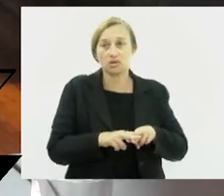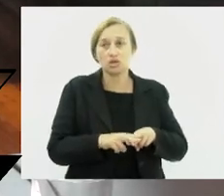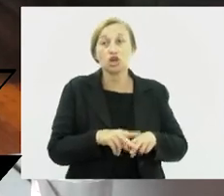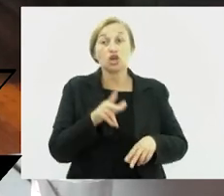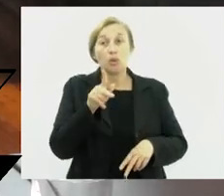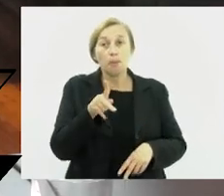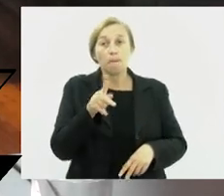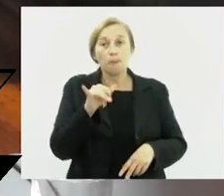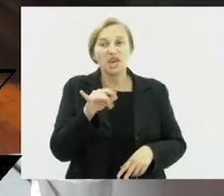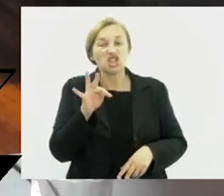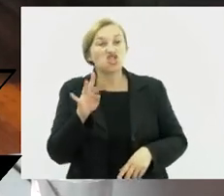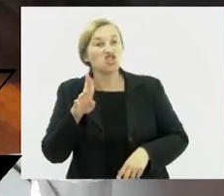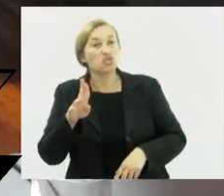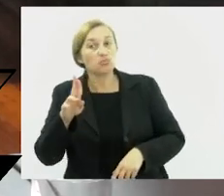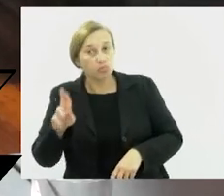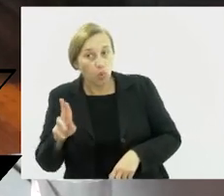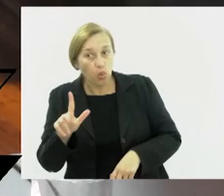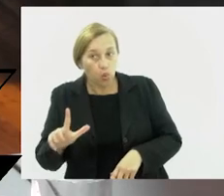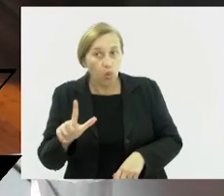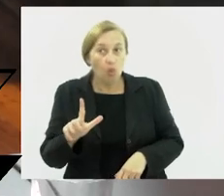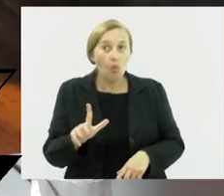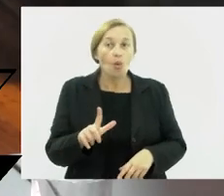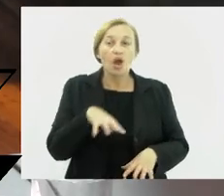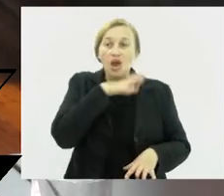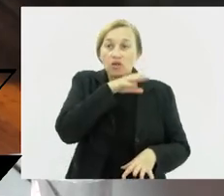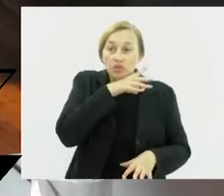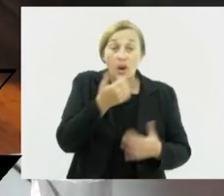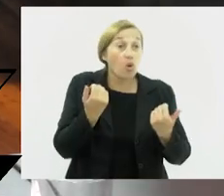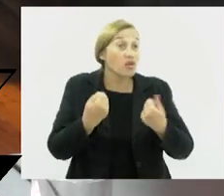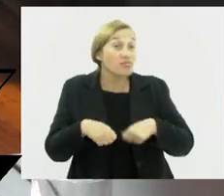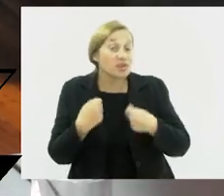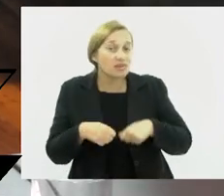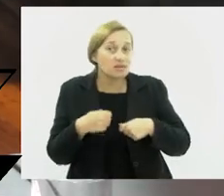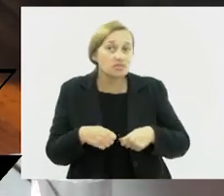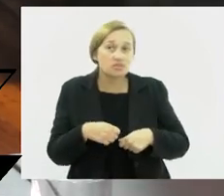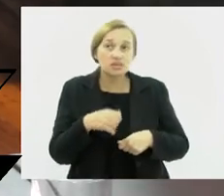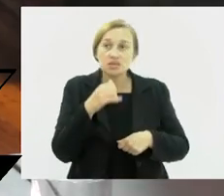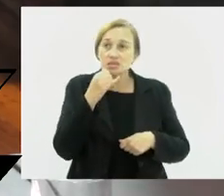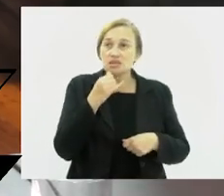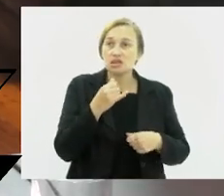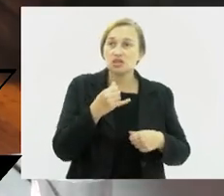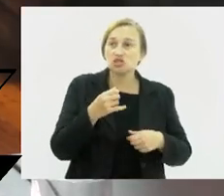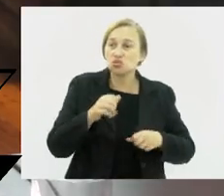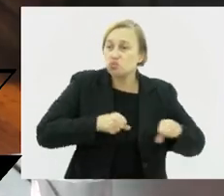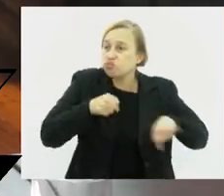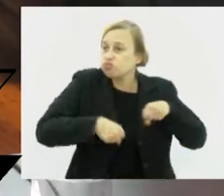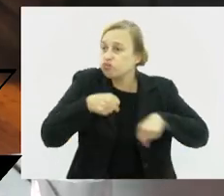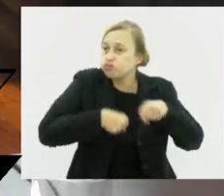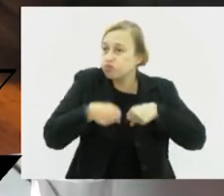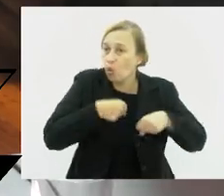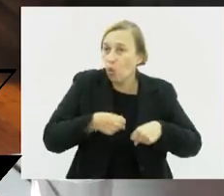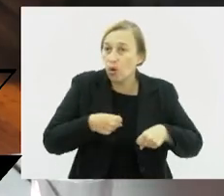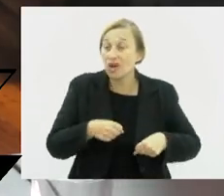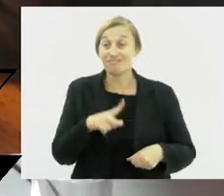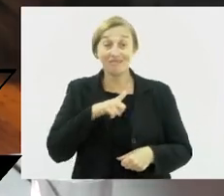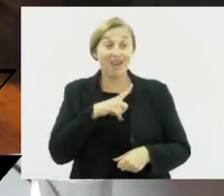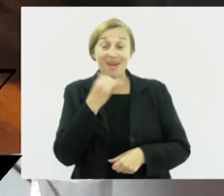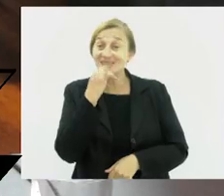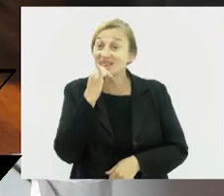pitbull, ele é um animal que precisa de muito, ele tem muita energia e ele precisa ser treinado, precisa